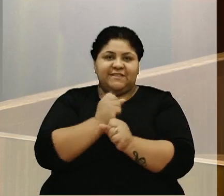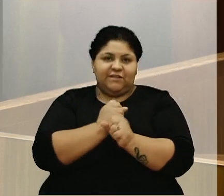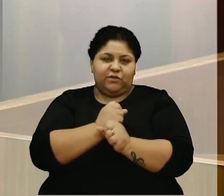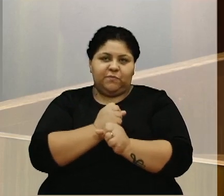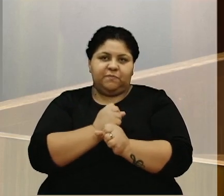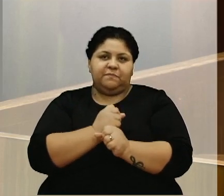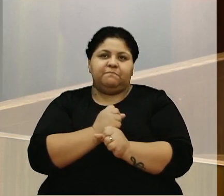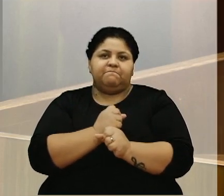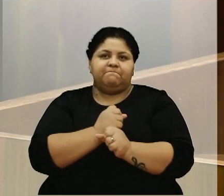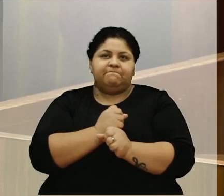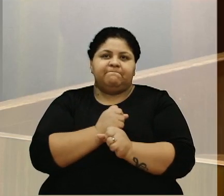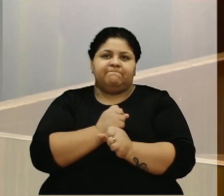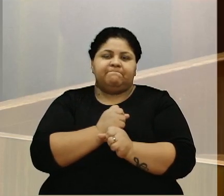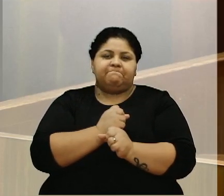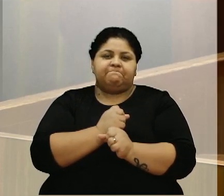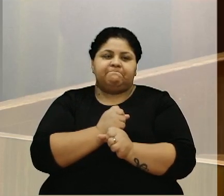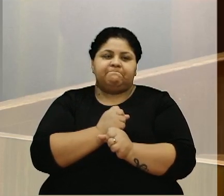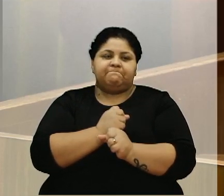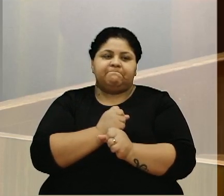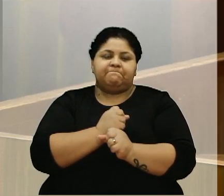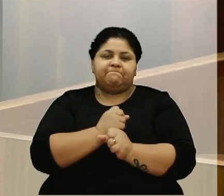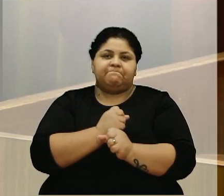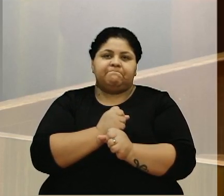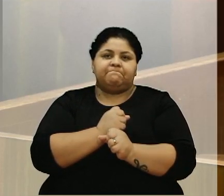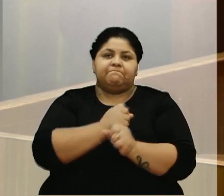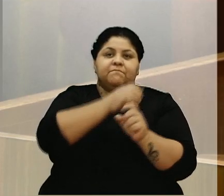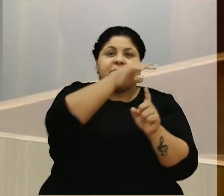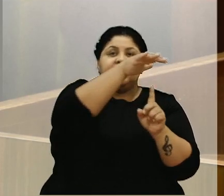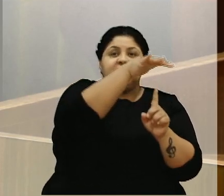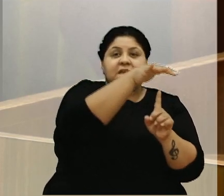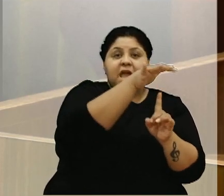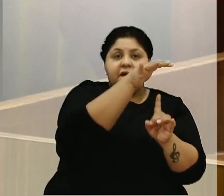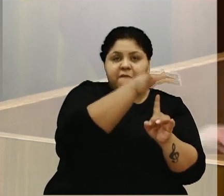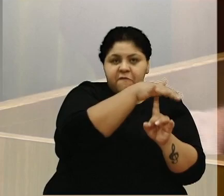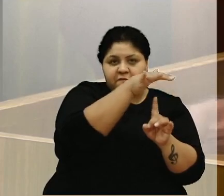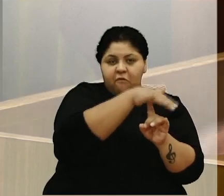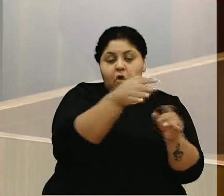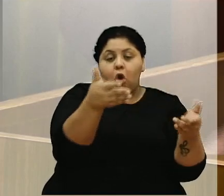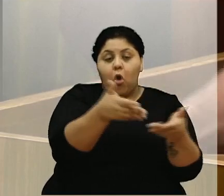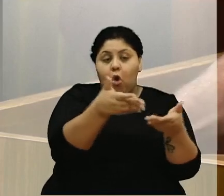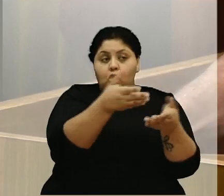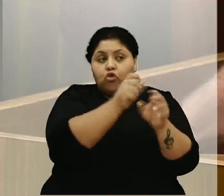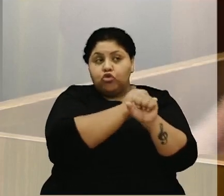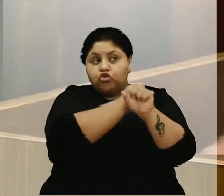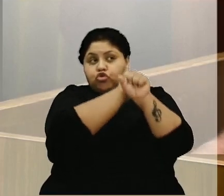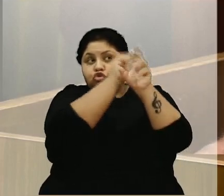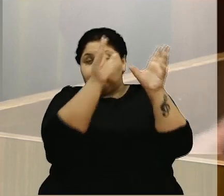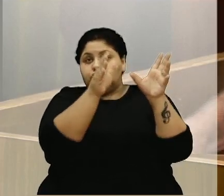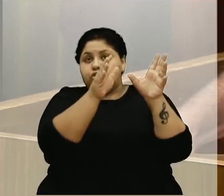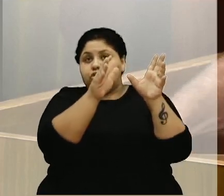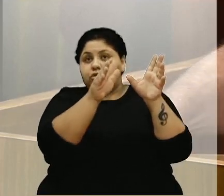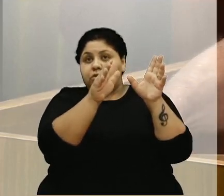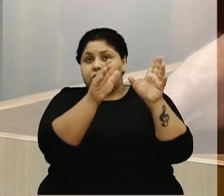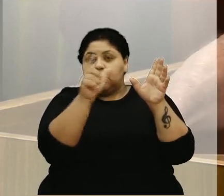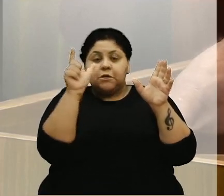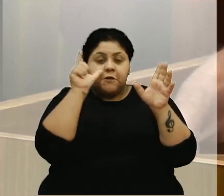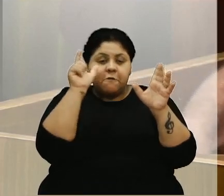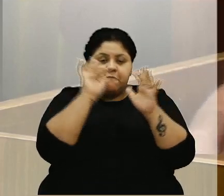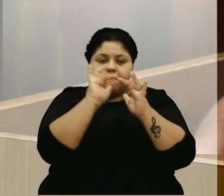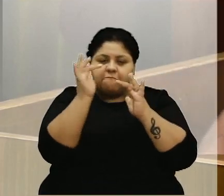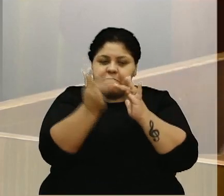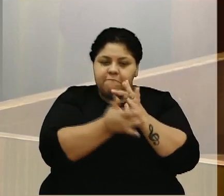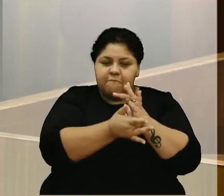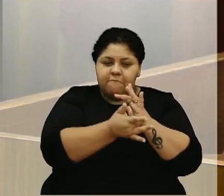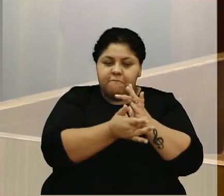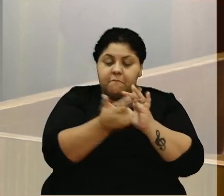de existência. 2 anos. E a Feira Comunitária da Maesa, hoje pela manhã, quando eu abri minha rede social, eu vi uma